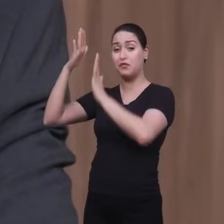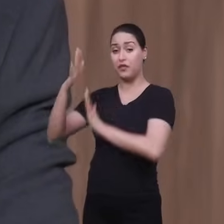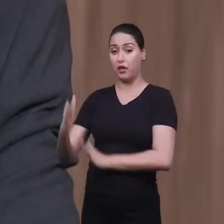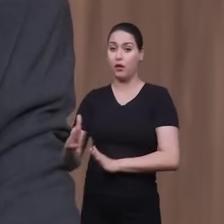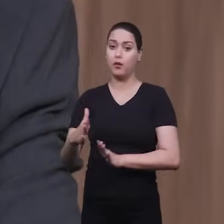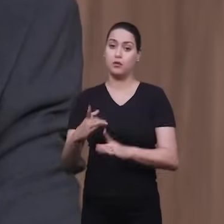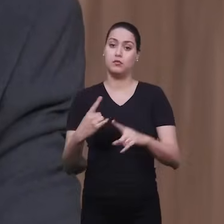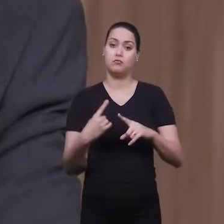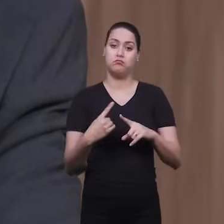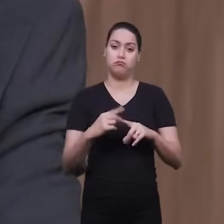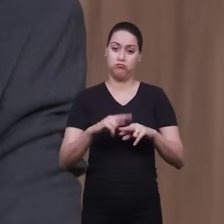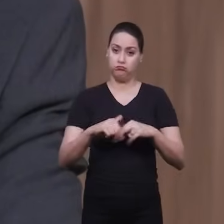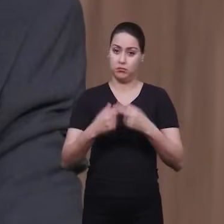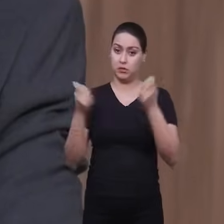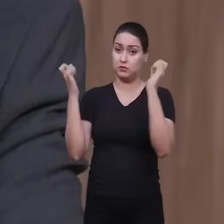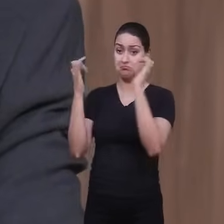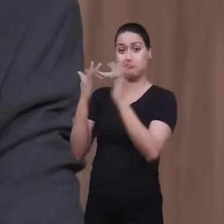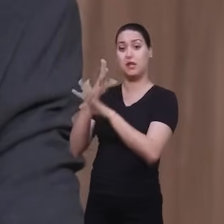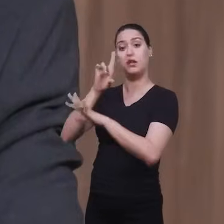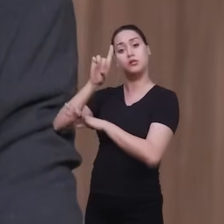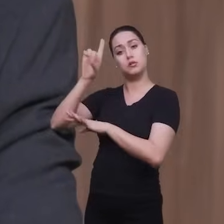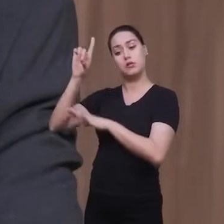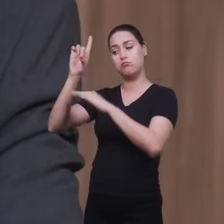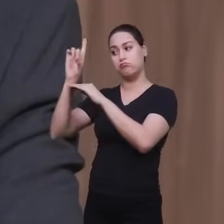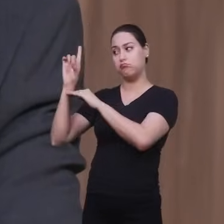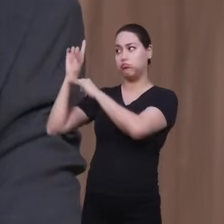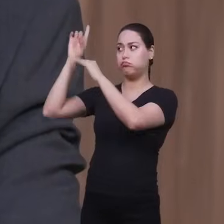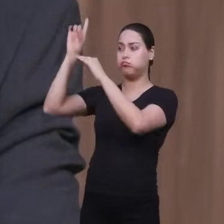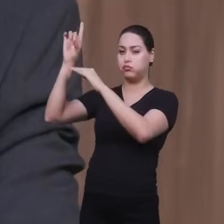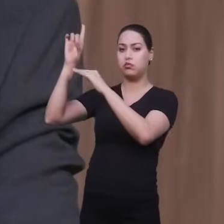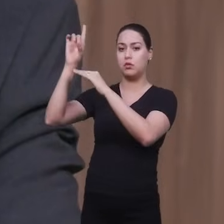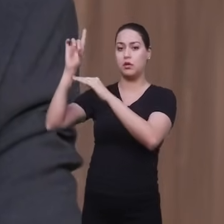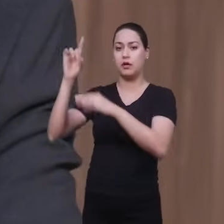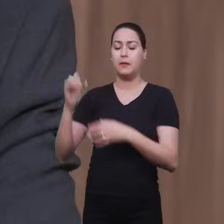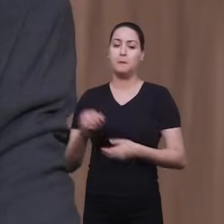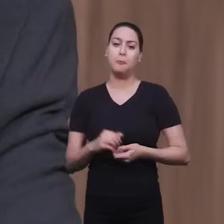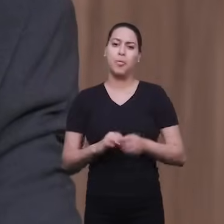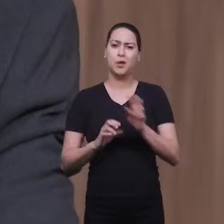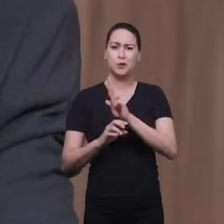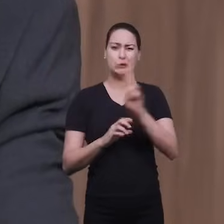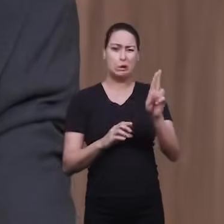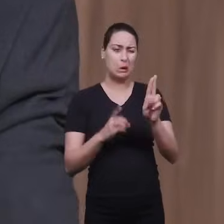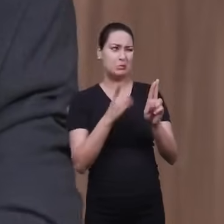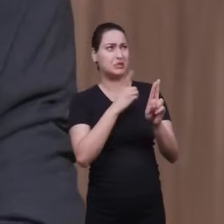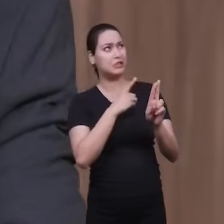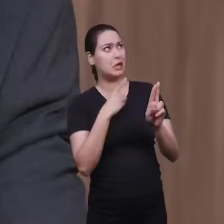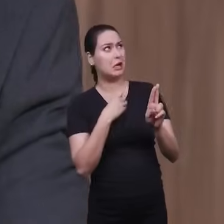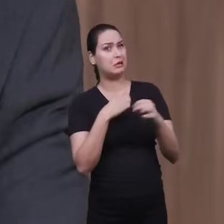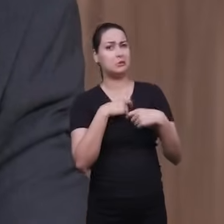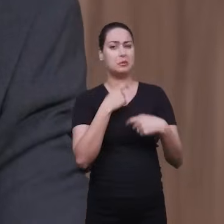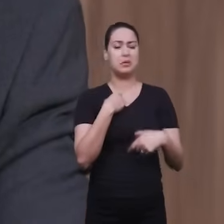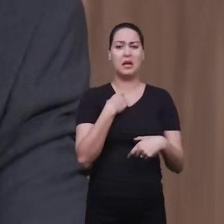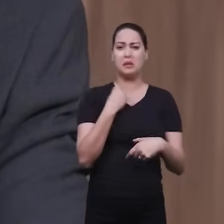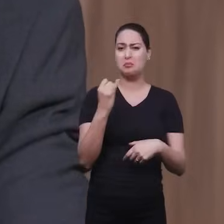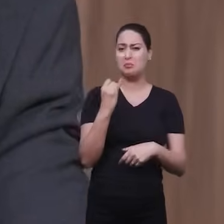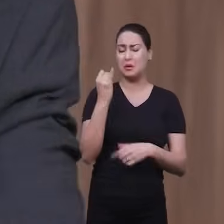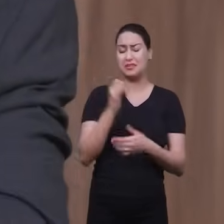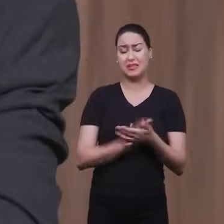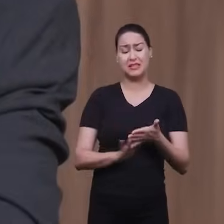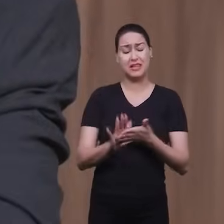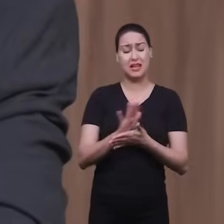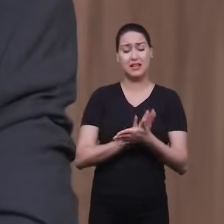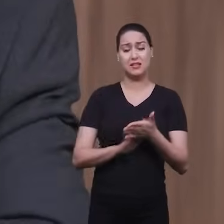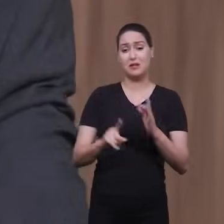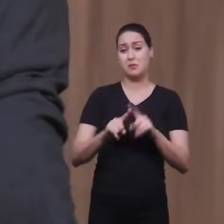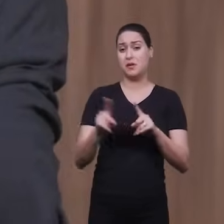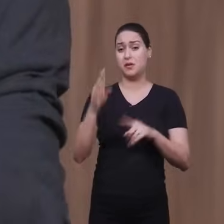senhor vai ser glorificado o título não tem muita importância porque o que tem importância é a benção do Espírito Santo e